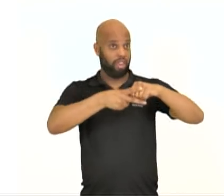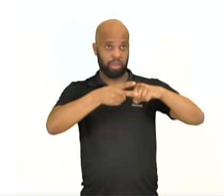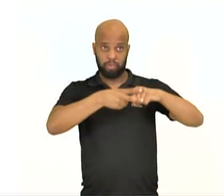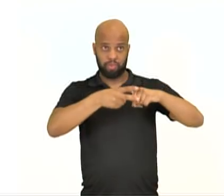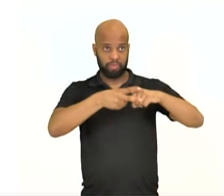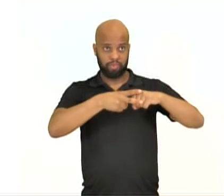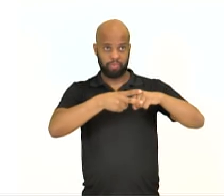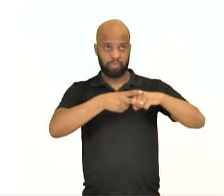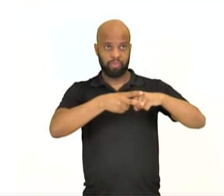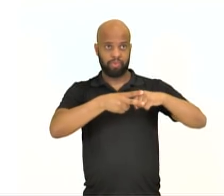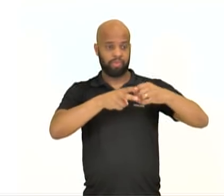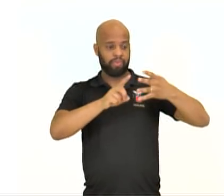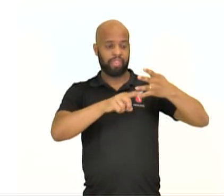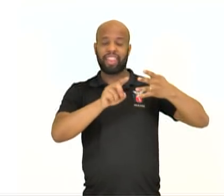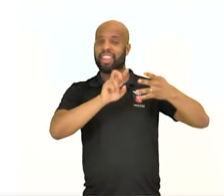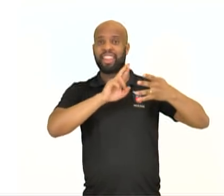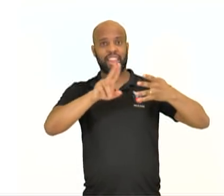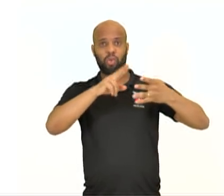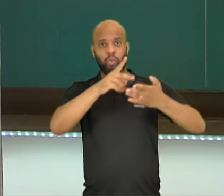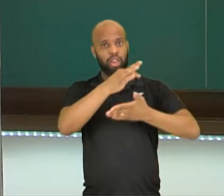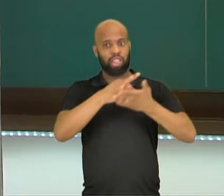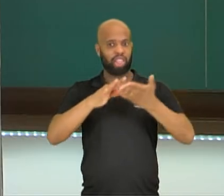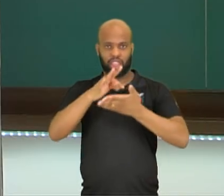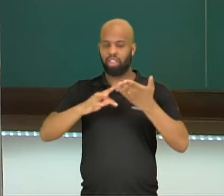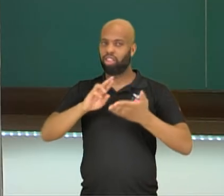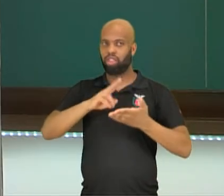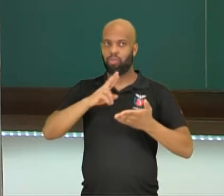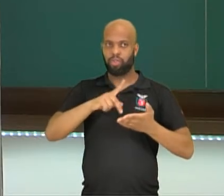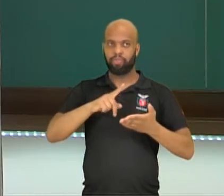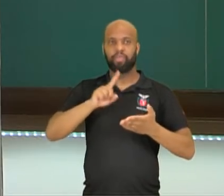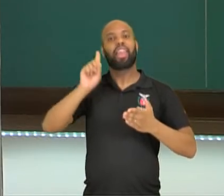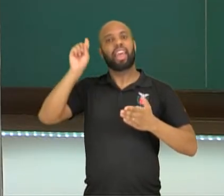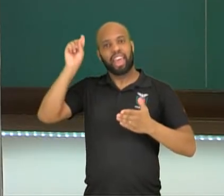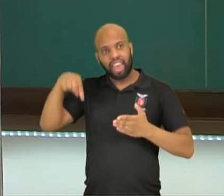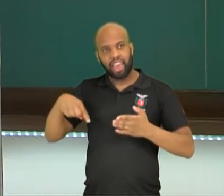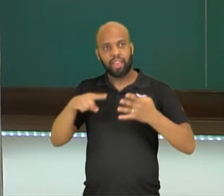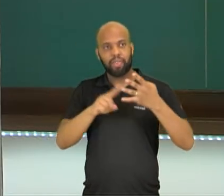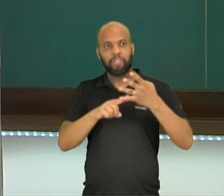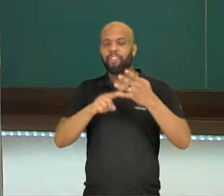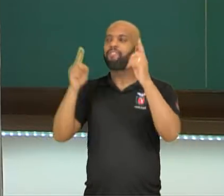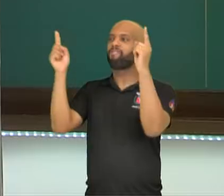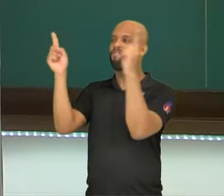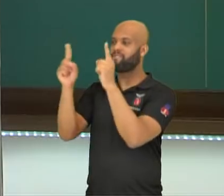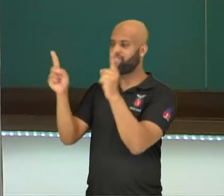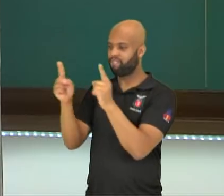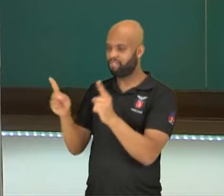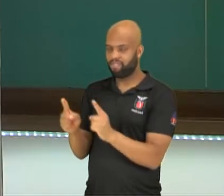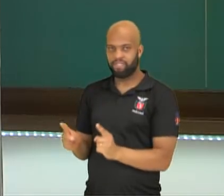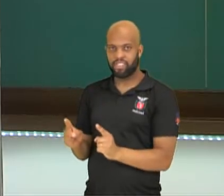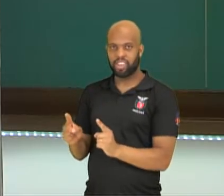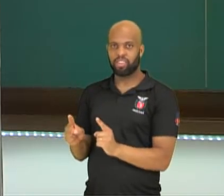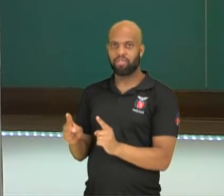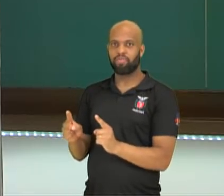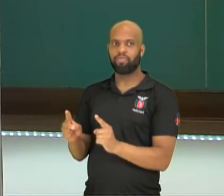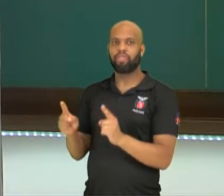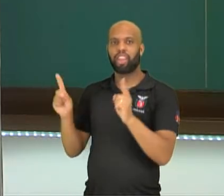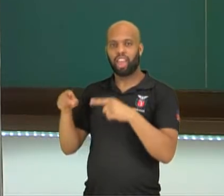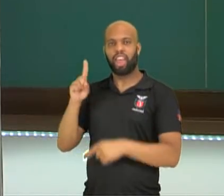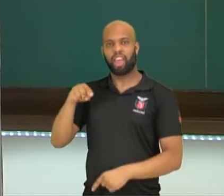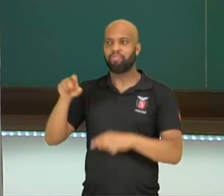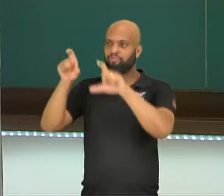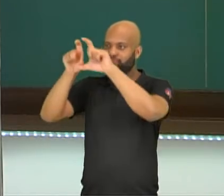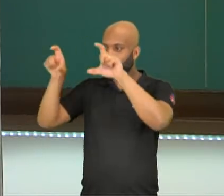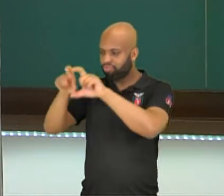verbos, estrofe não são os textos, estrofes são o conjunto de